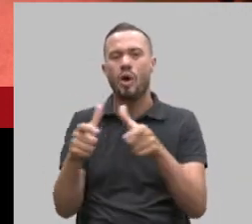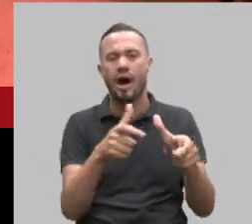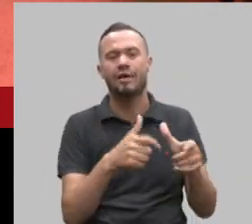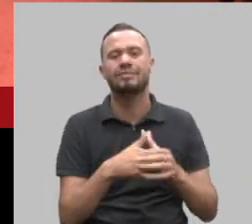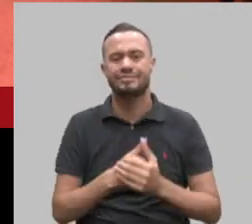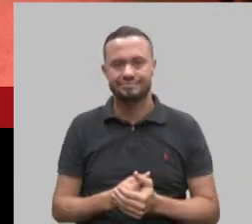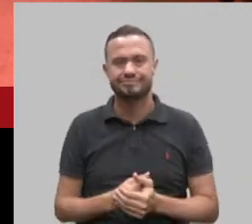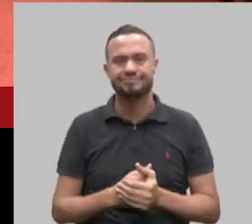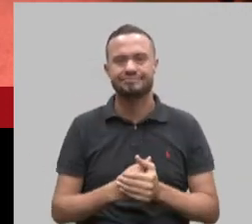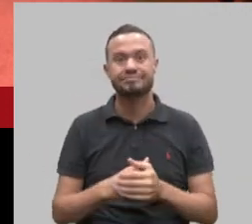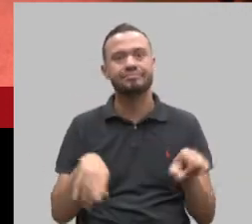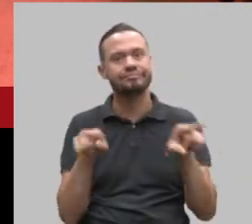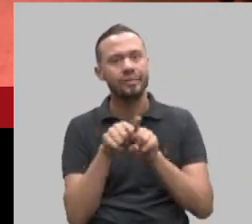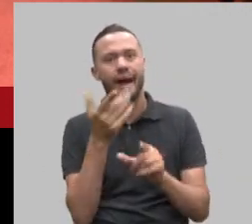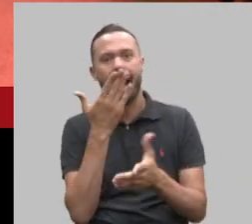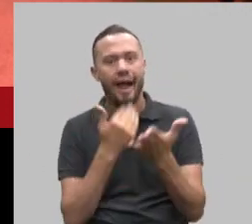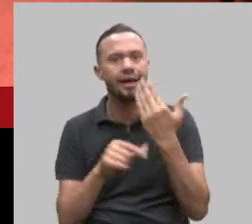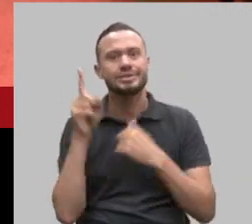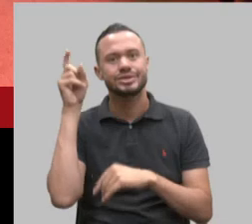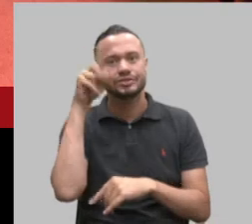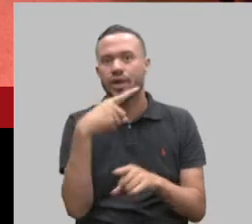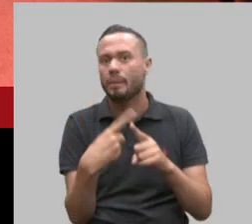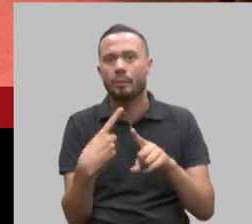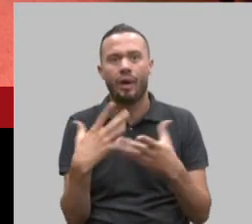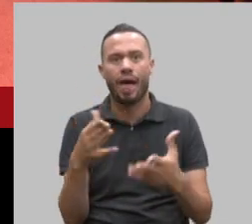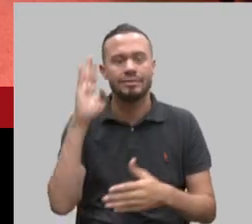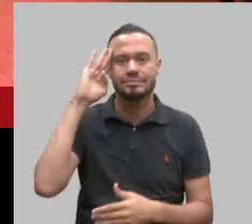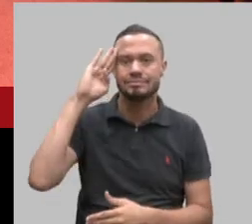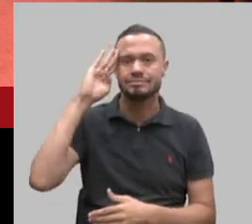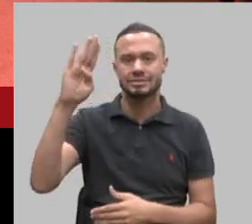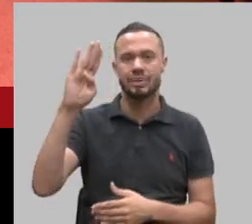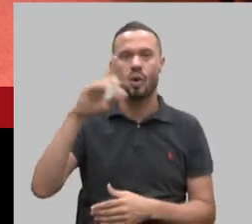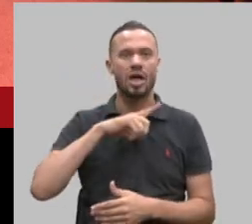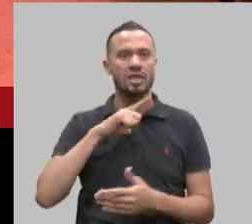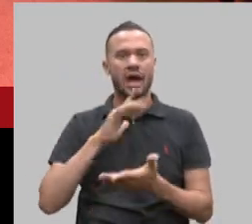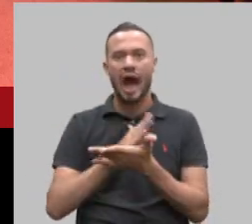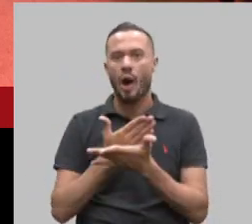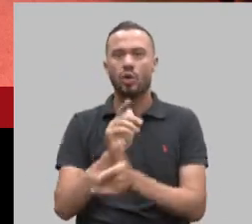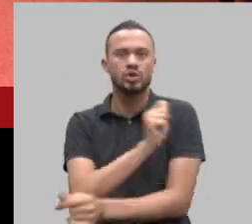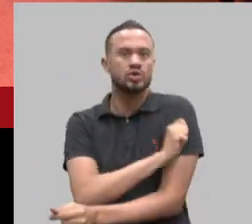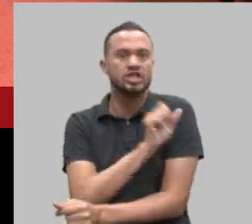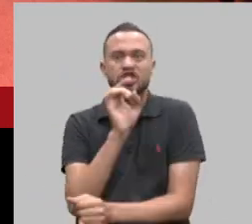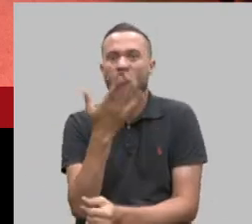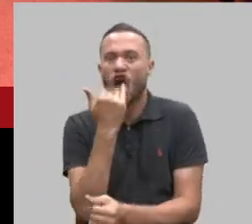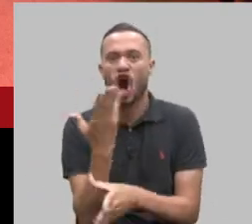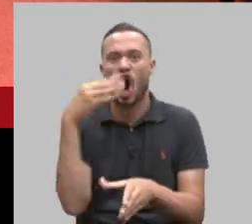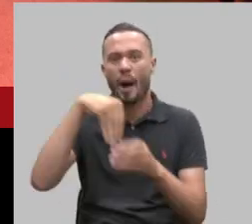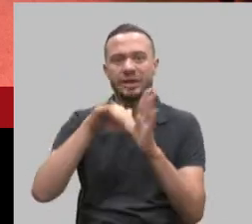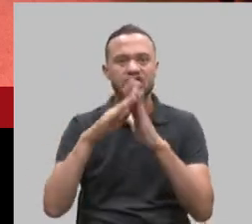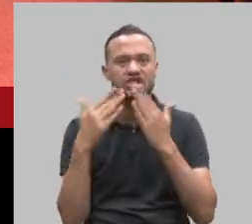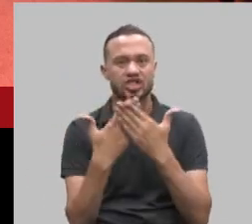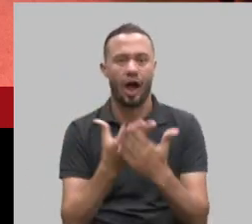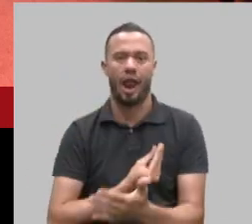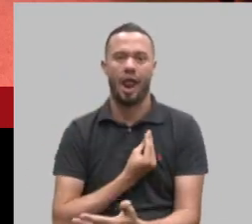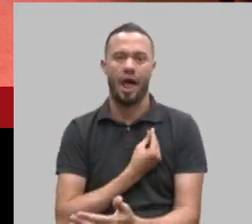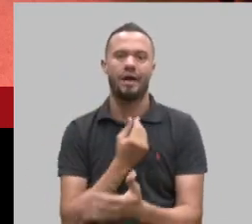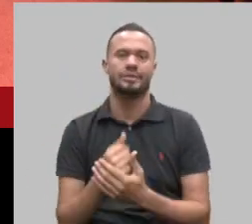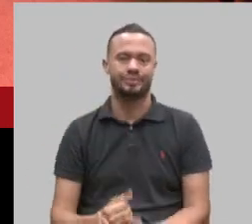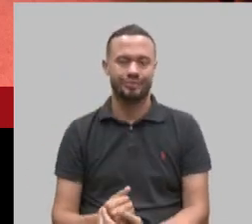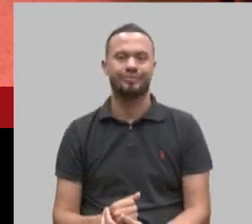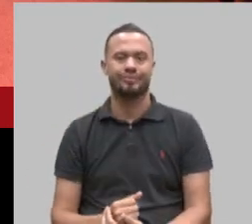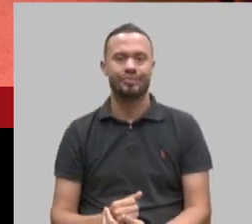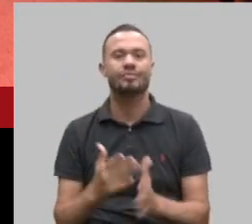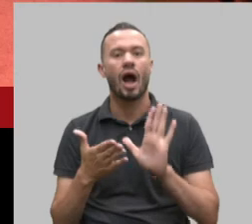alimentação uma coisa que é básica muitos estudantes tem só alimentação da escola para sobreviver e o segundo ponto dessa proposta é sobre a